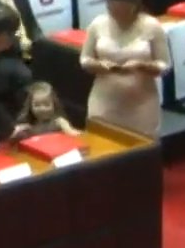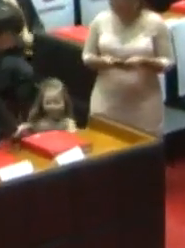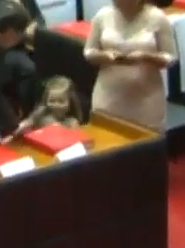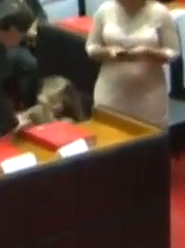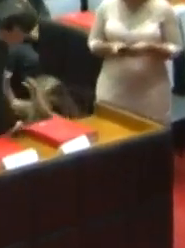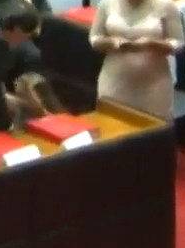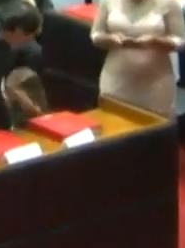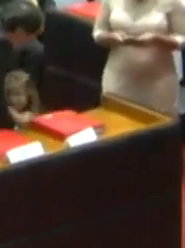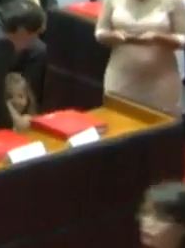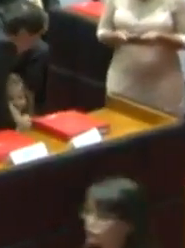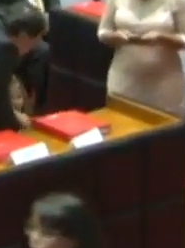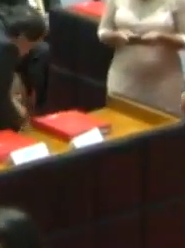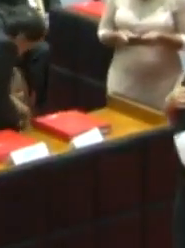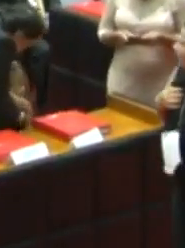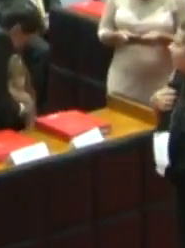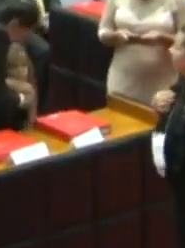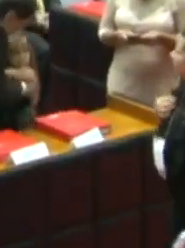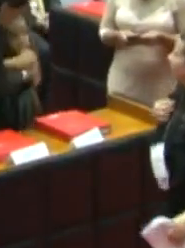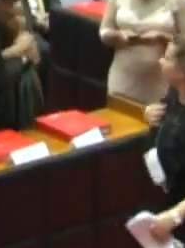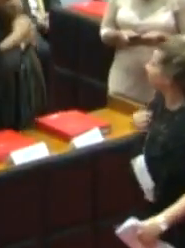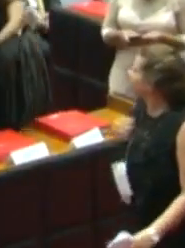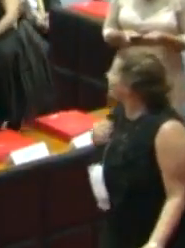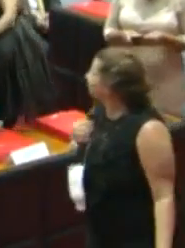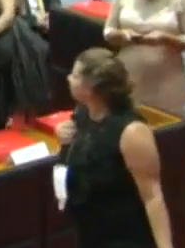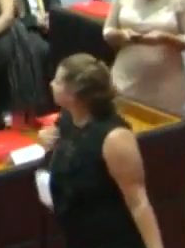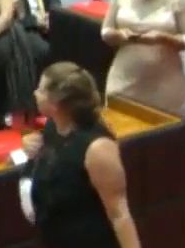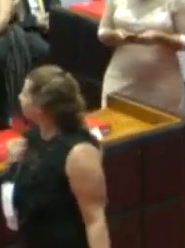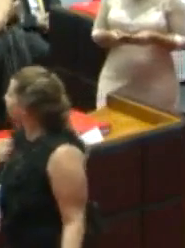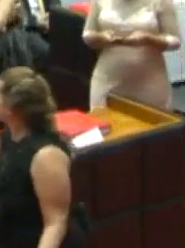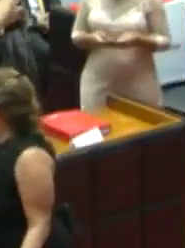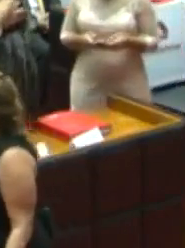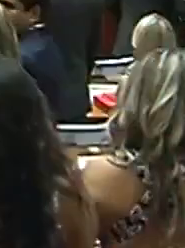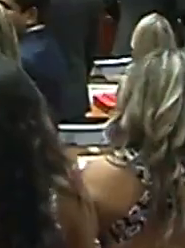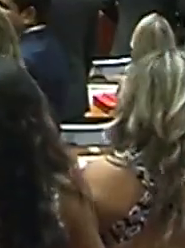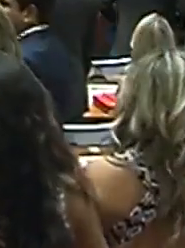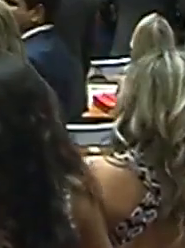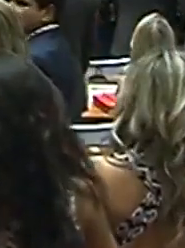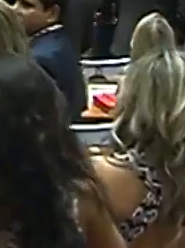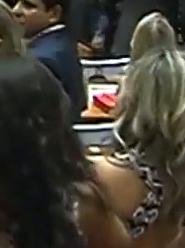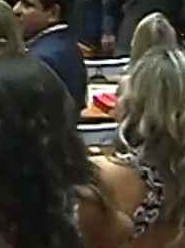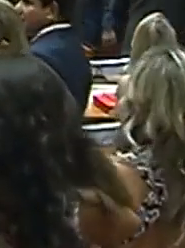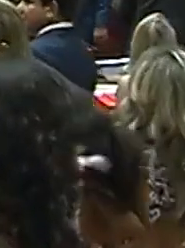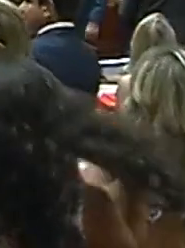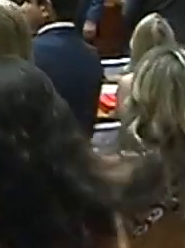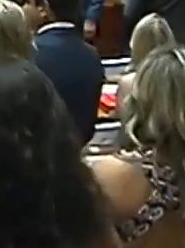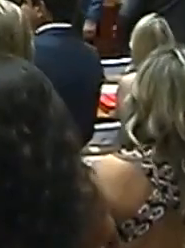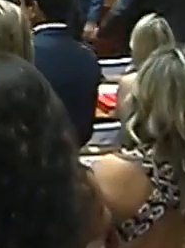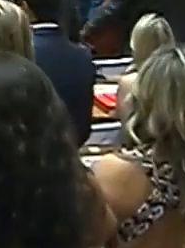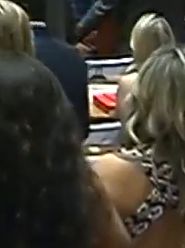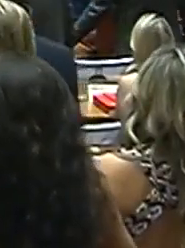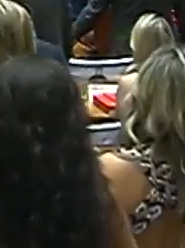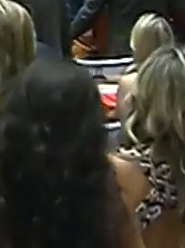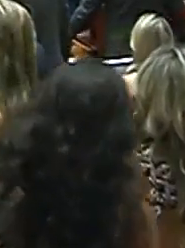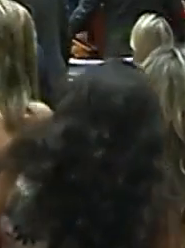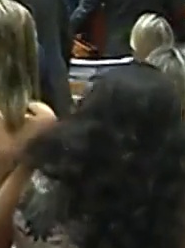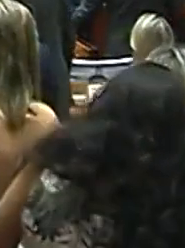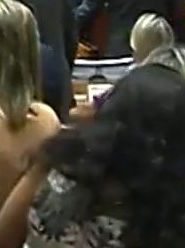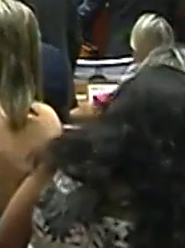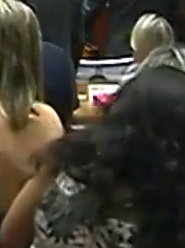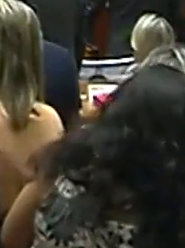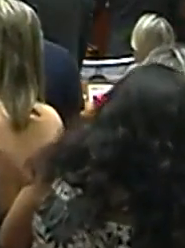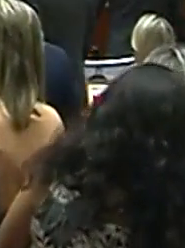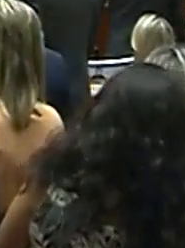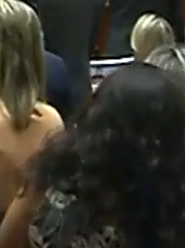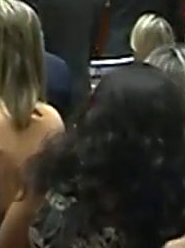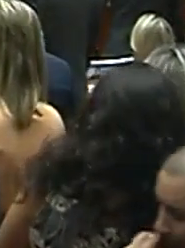A gente deve acompanhar, inclusive, essa chegada de alguns deputados, porque vários deles já estão aqui se preparando para